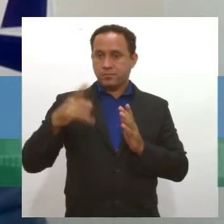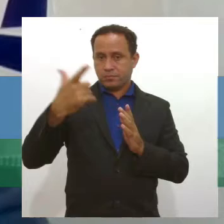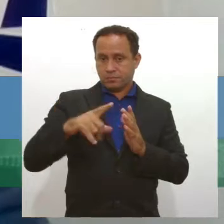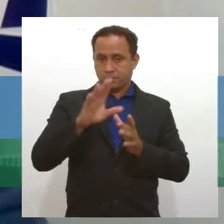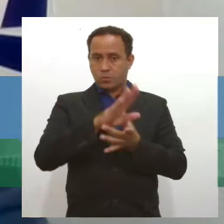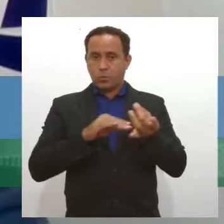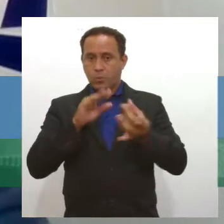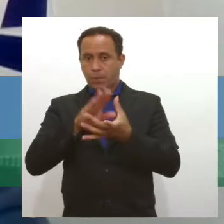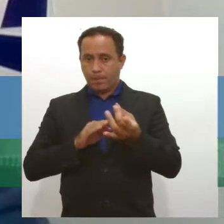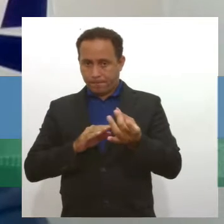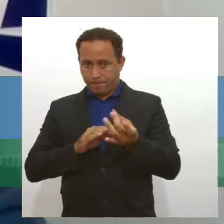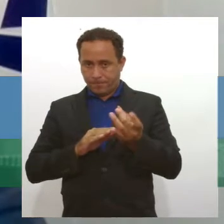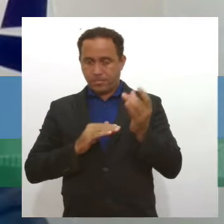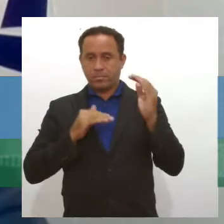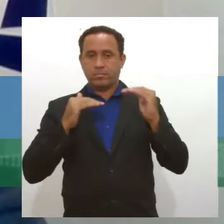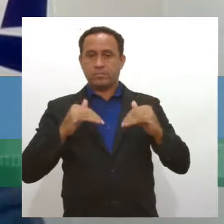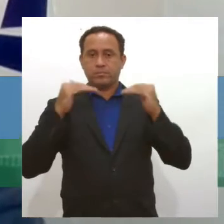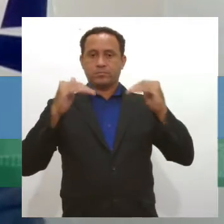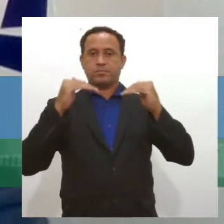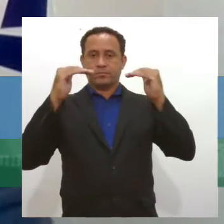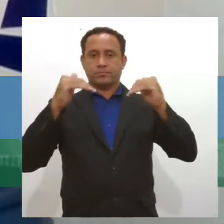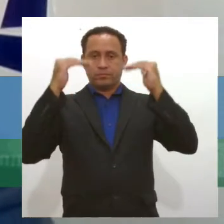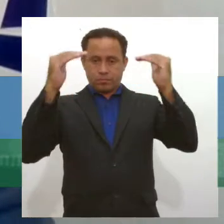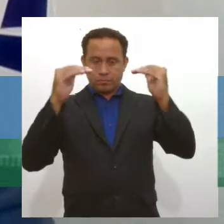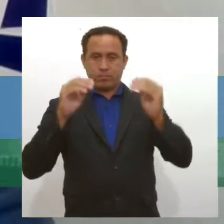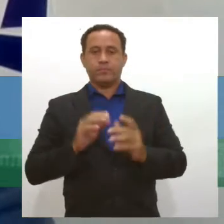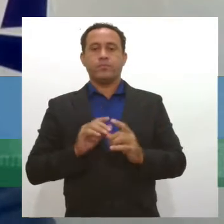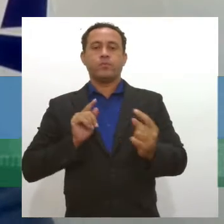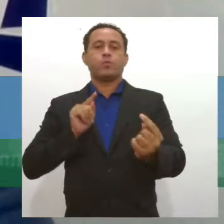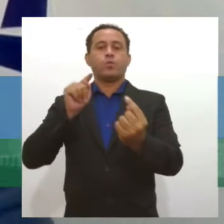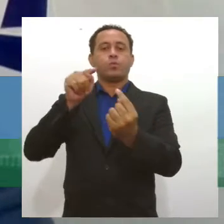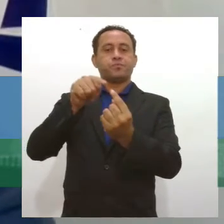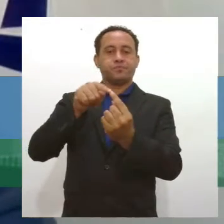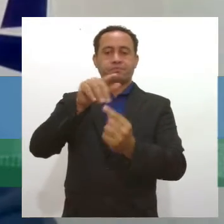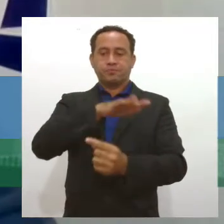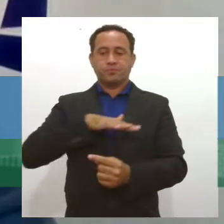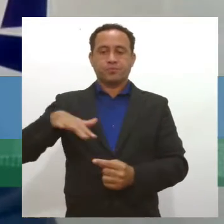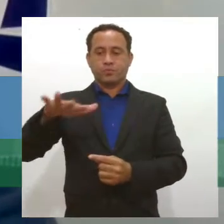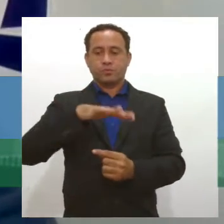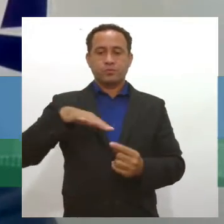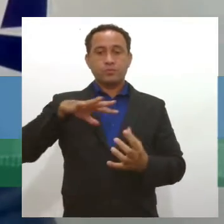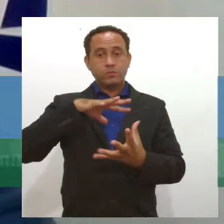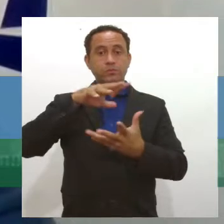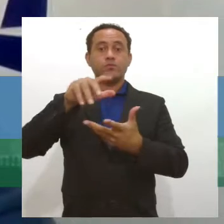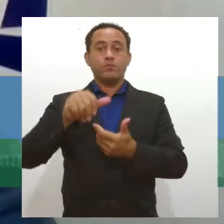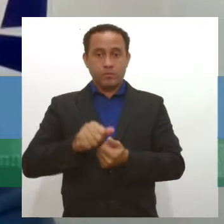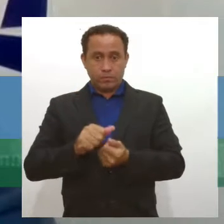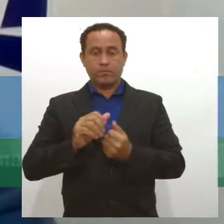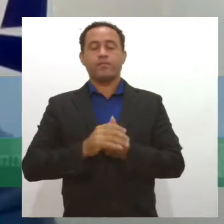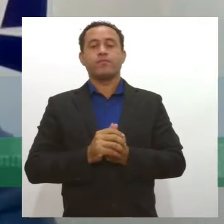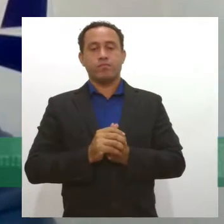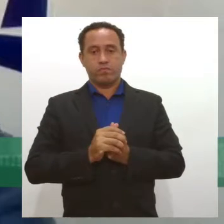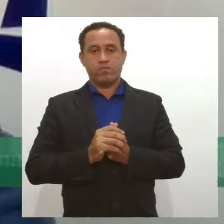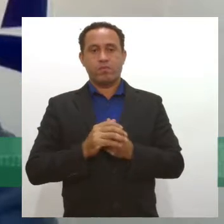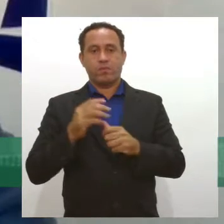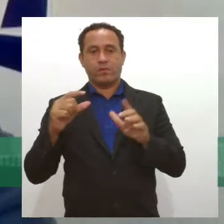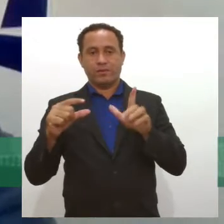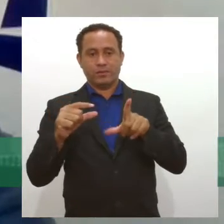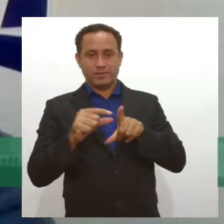escalável, né? Escala é tomar projeção nacional, mundial, né? São esses aplicativos aí